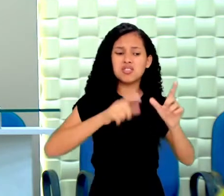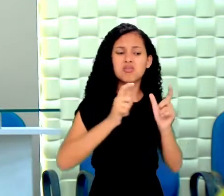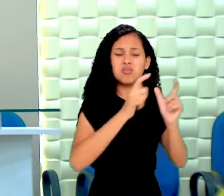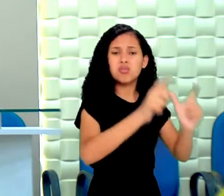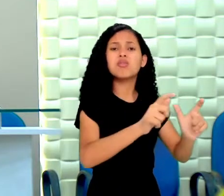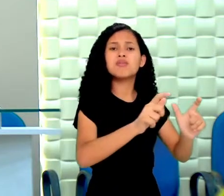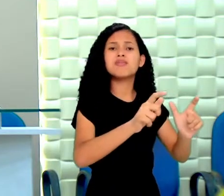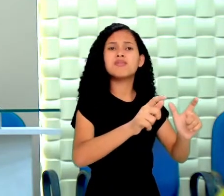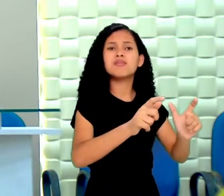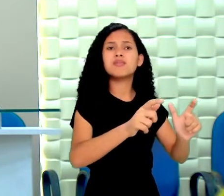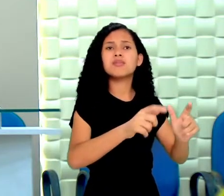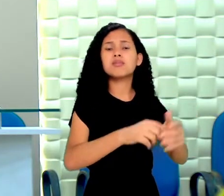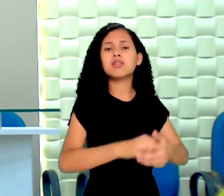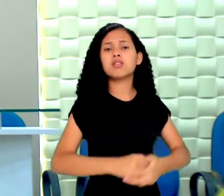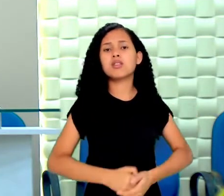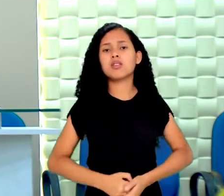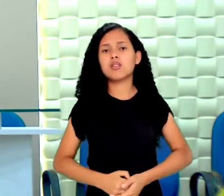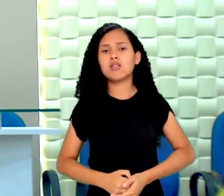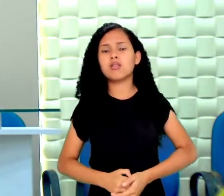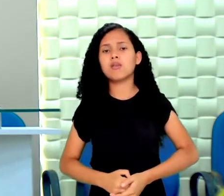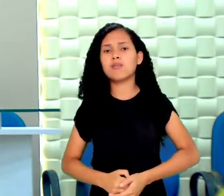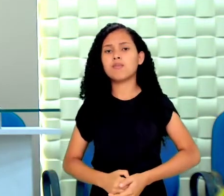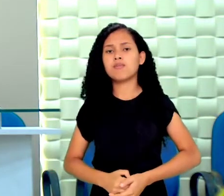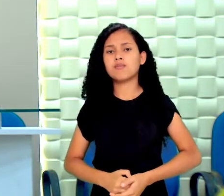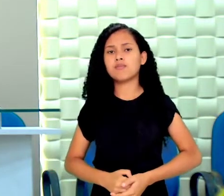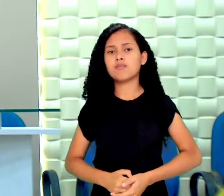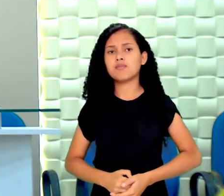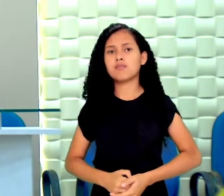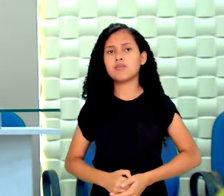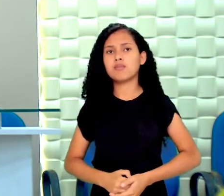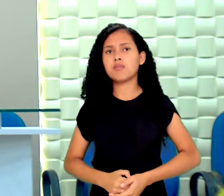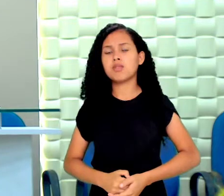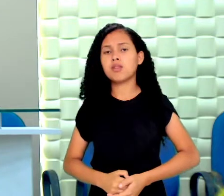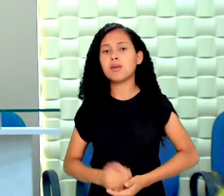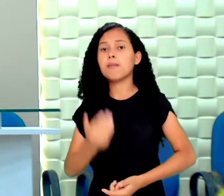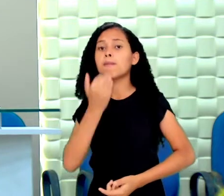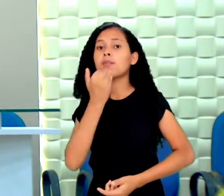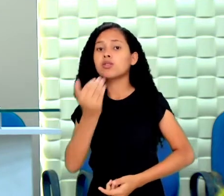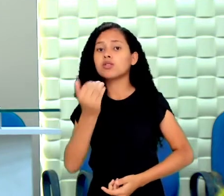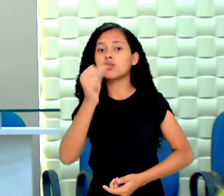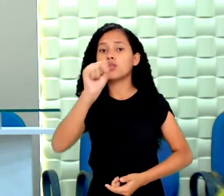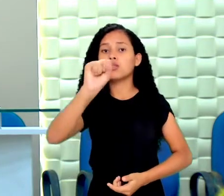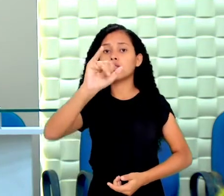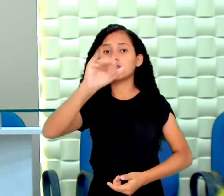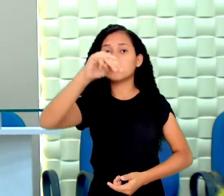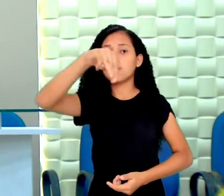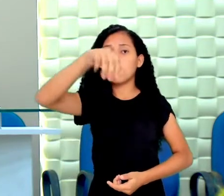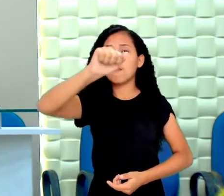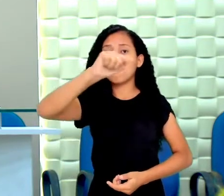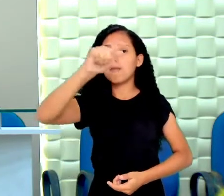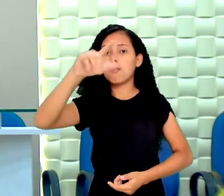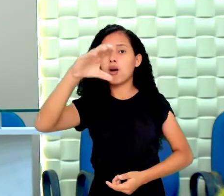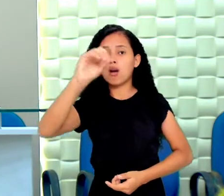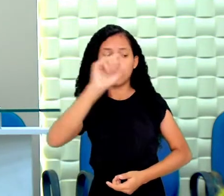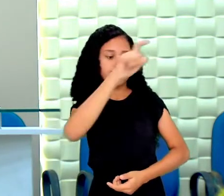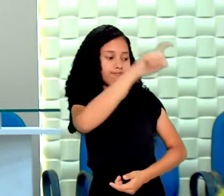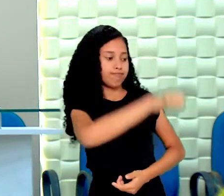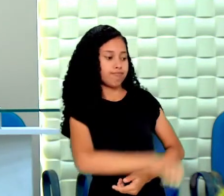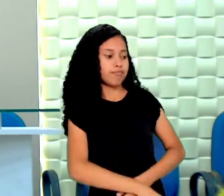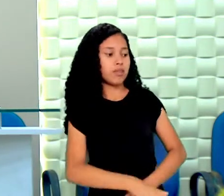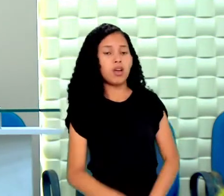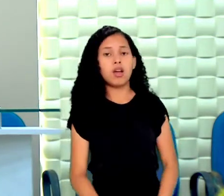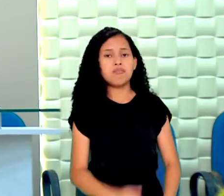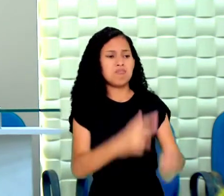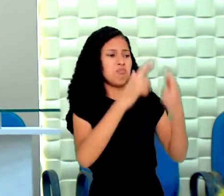e então constrangeram um certo Simão de Cirene para levar a cruz